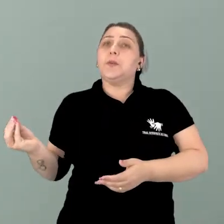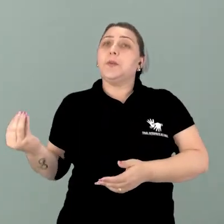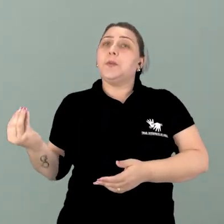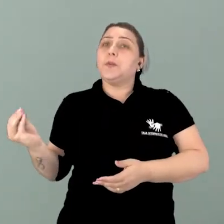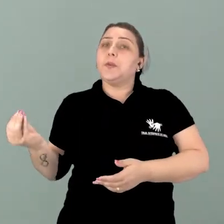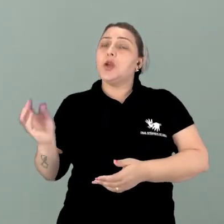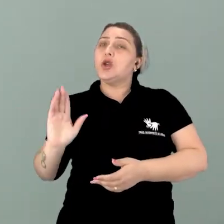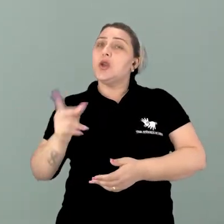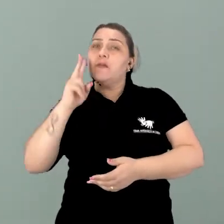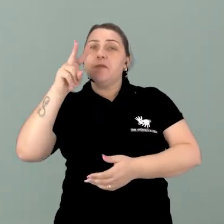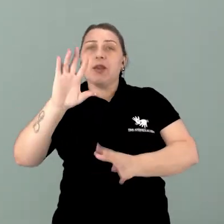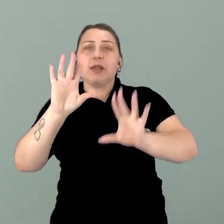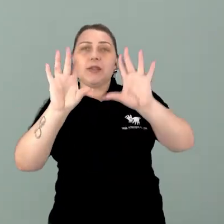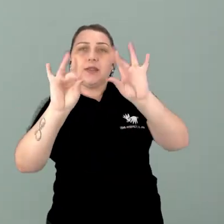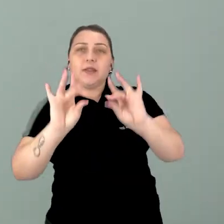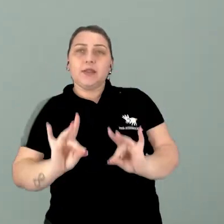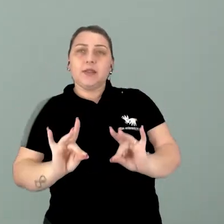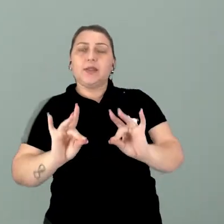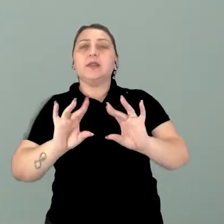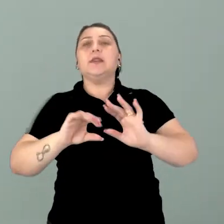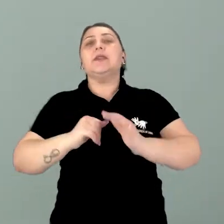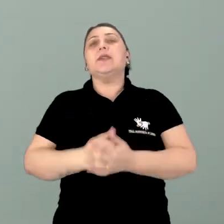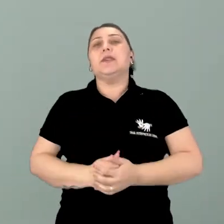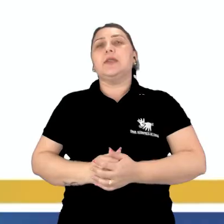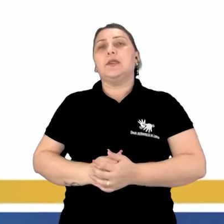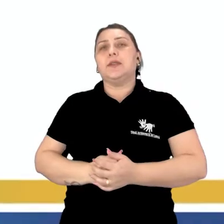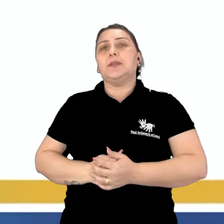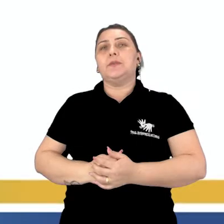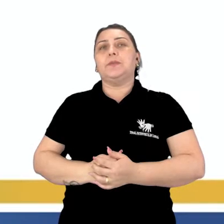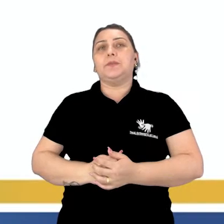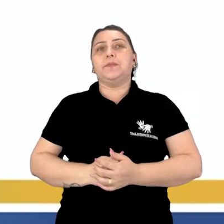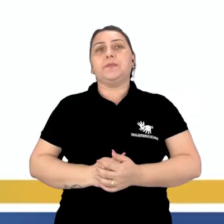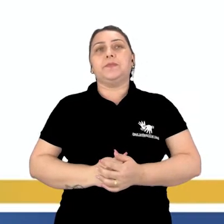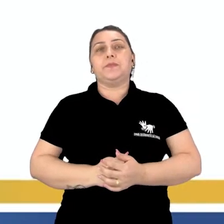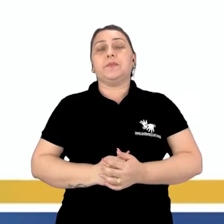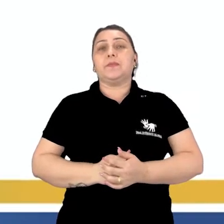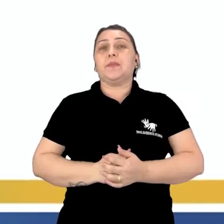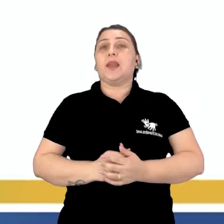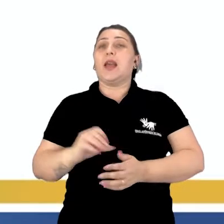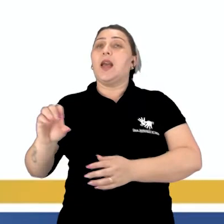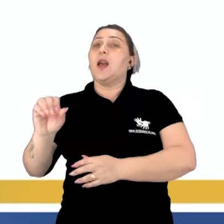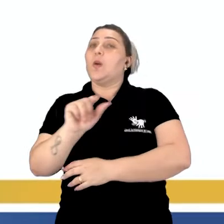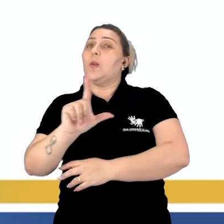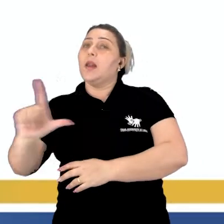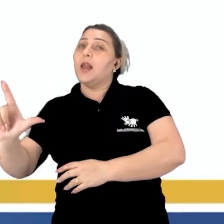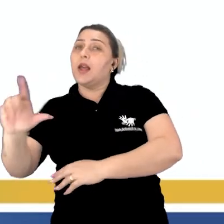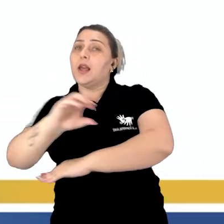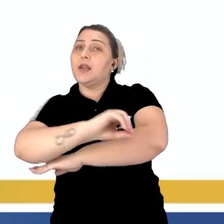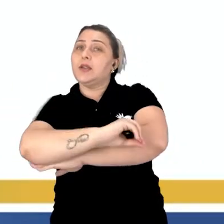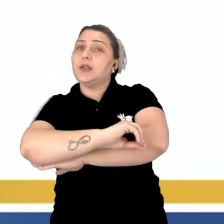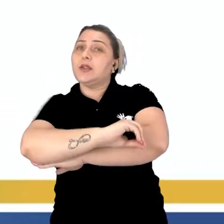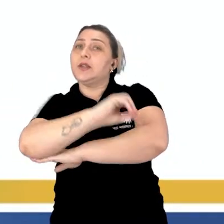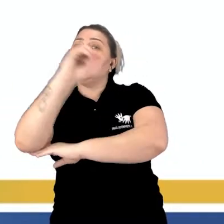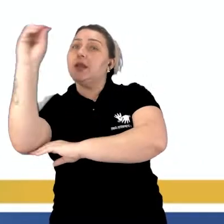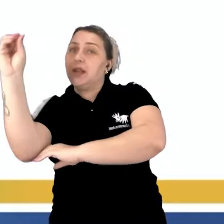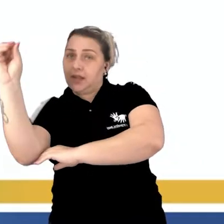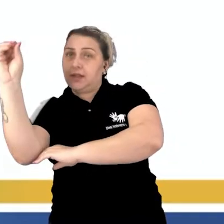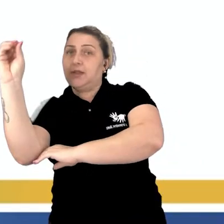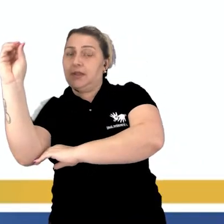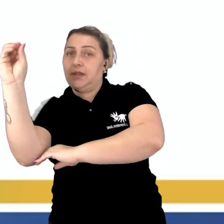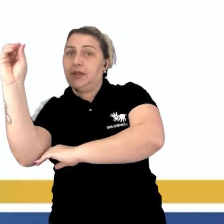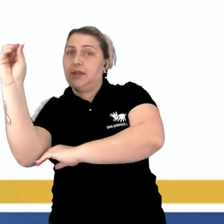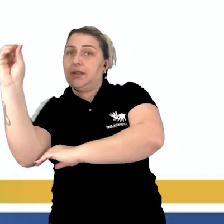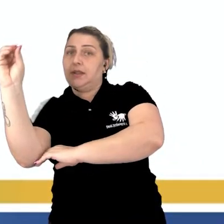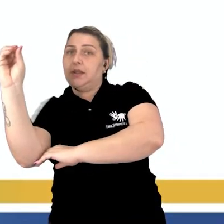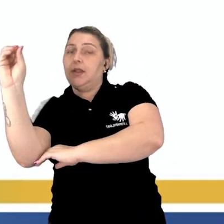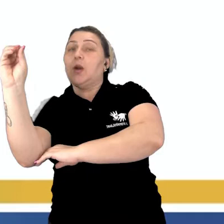que a gente vai já ver mais detalhes. Então aí nessa figura a gente observa o seguinte, ao leste o Sol vem nascendo, vai passando as horas,